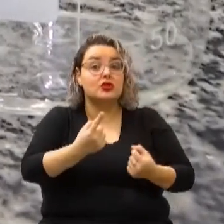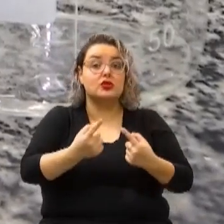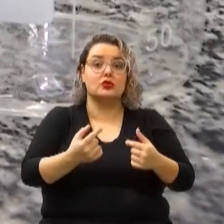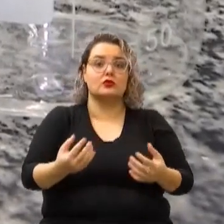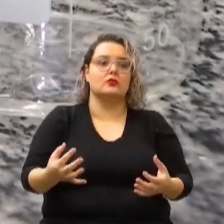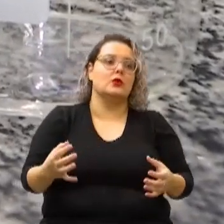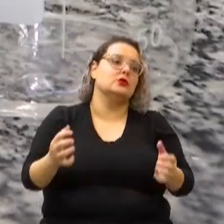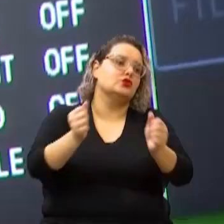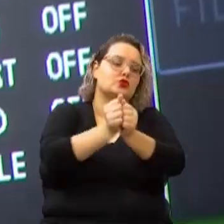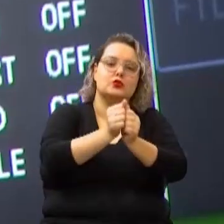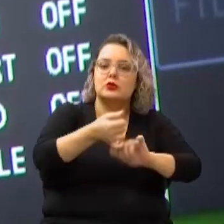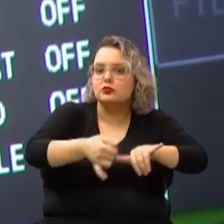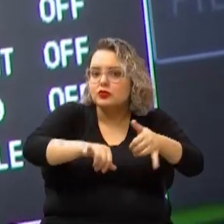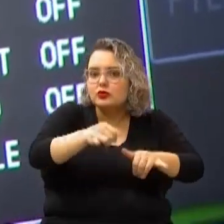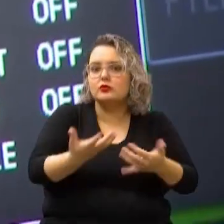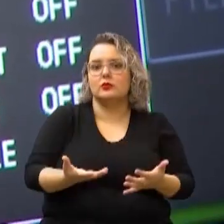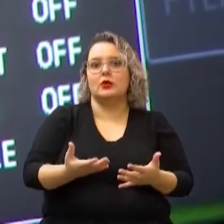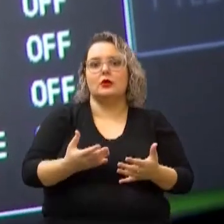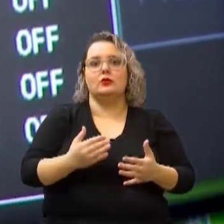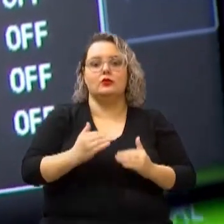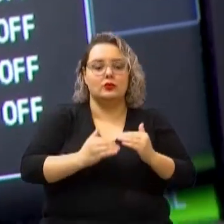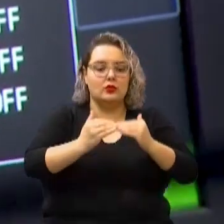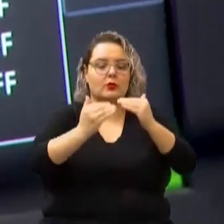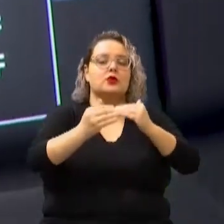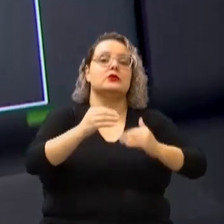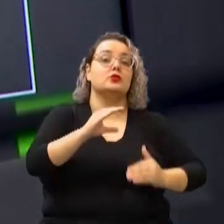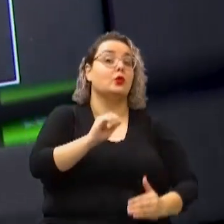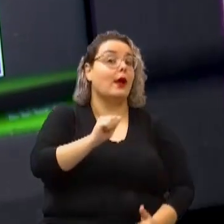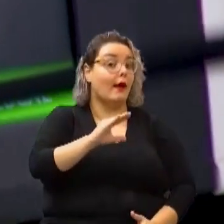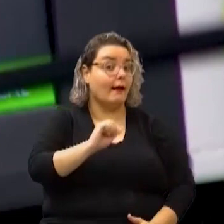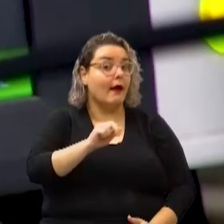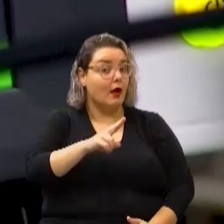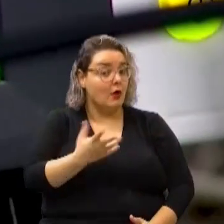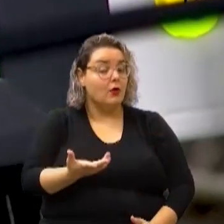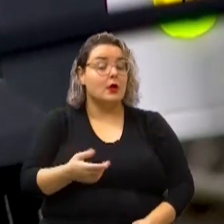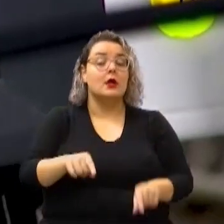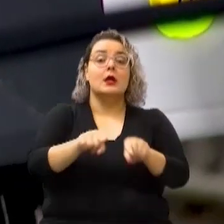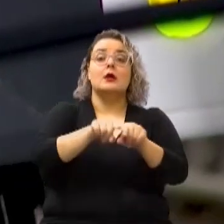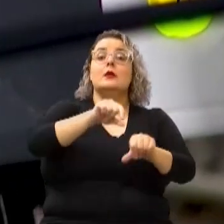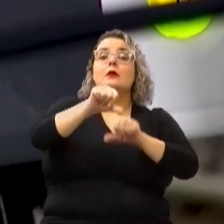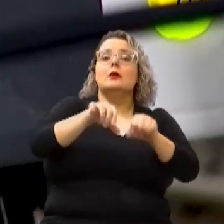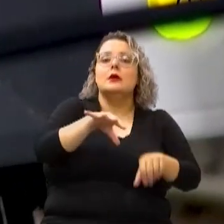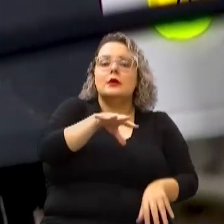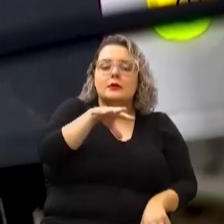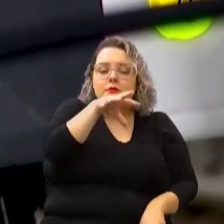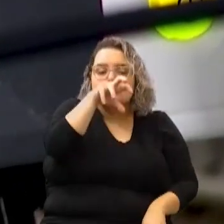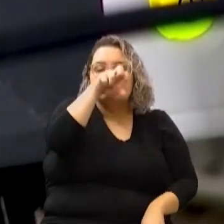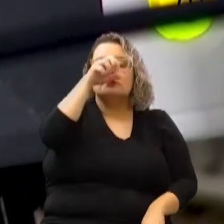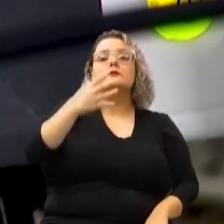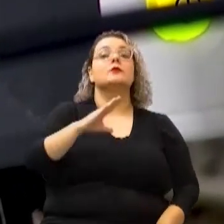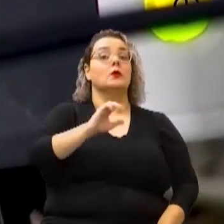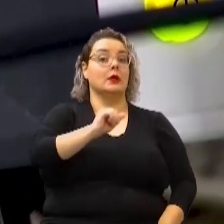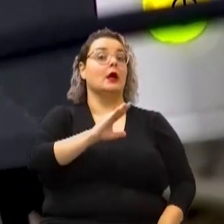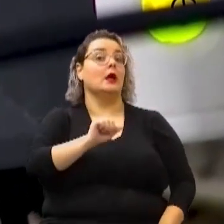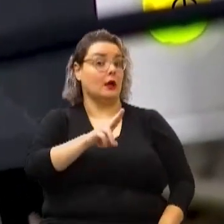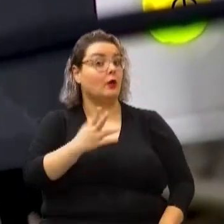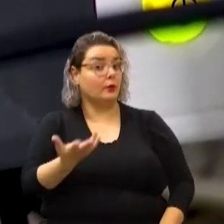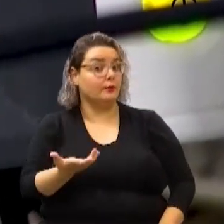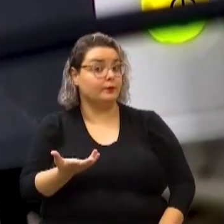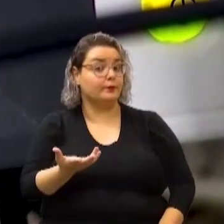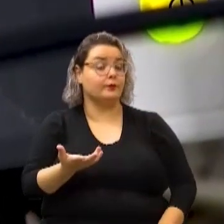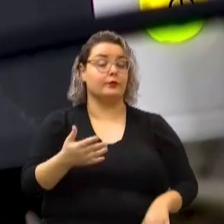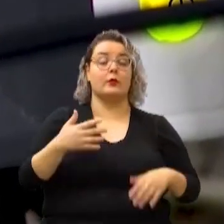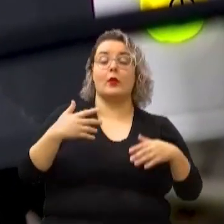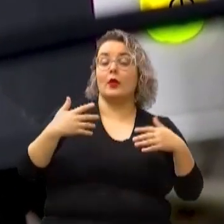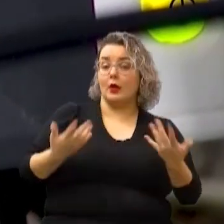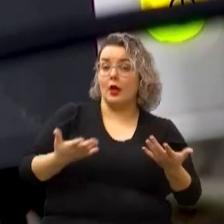em algumas ligações químicas, né, a composição do cacau e também modificar a questão aromática do cacau,